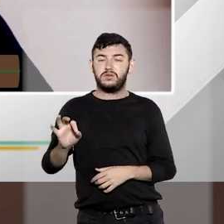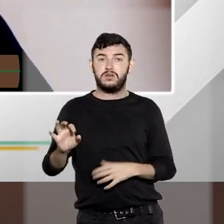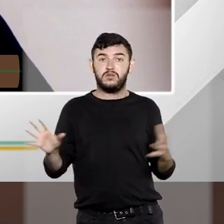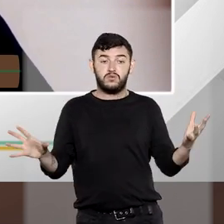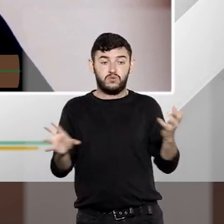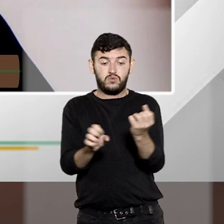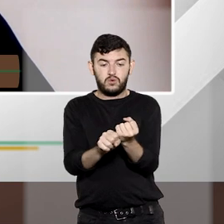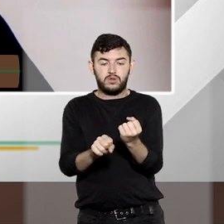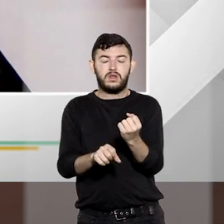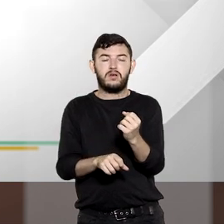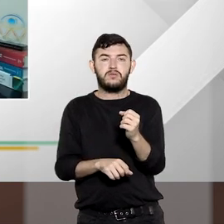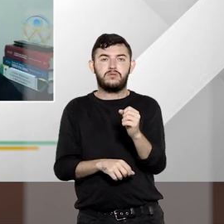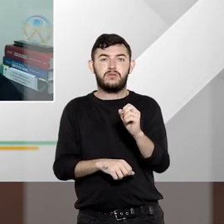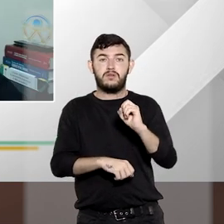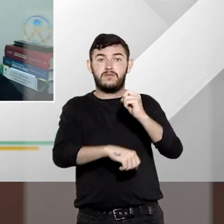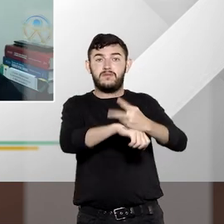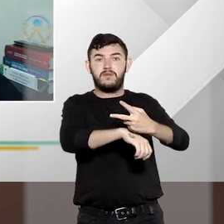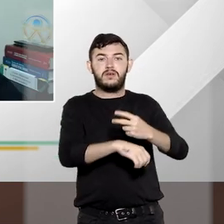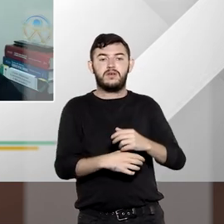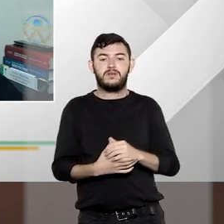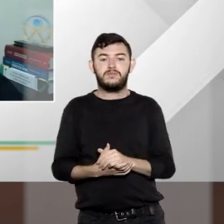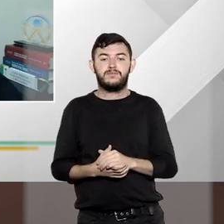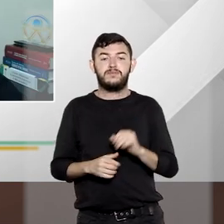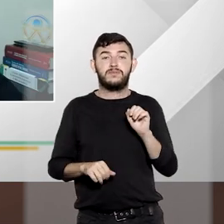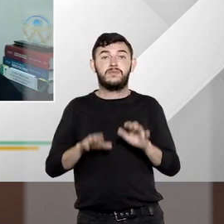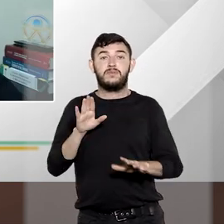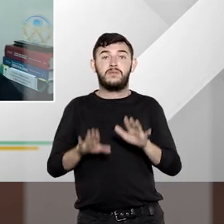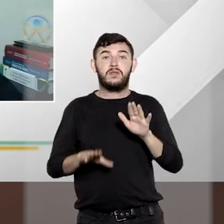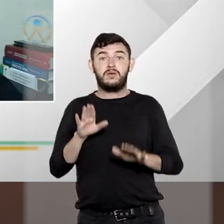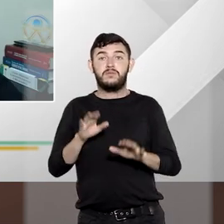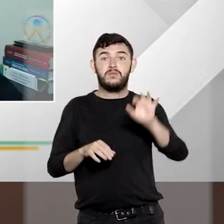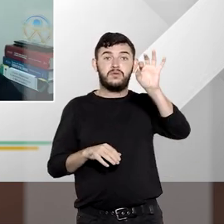mesmo. Depende do número de vagas